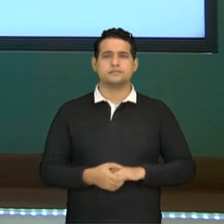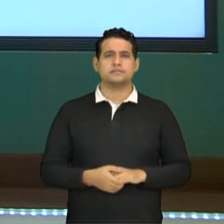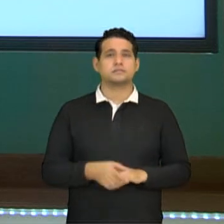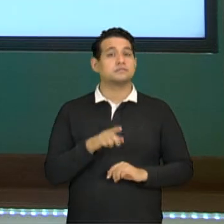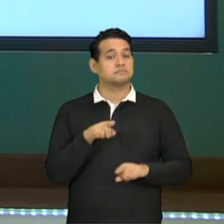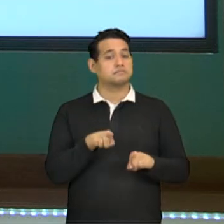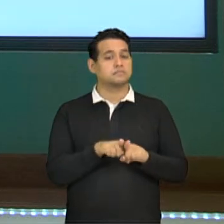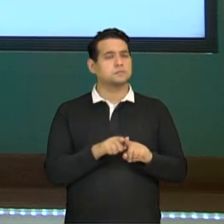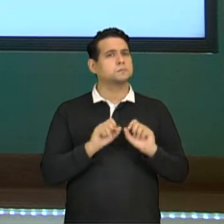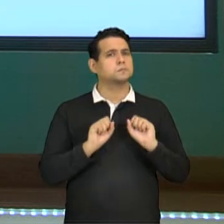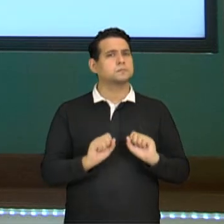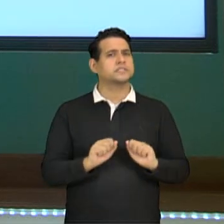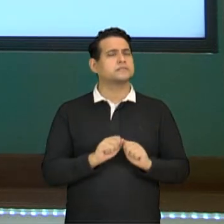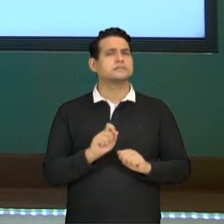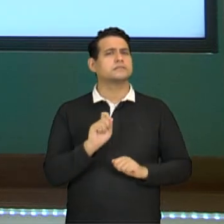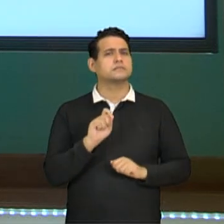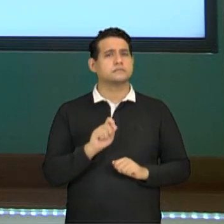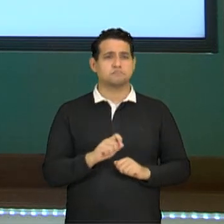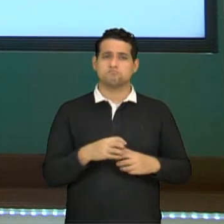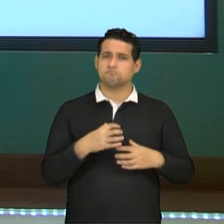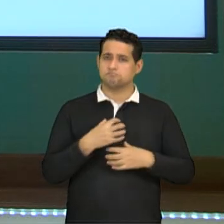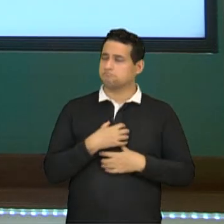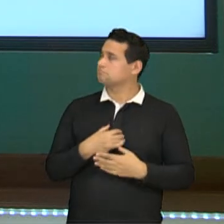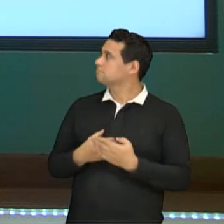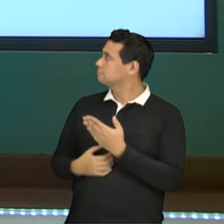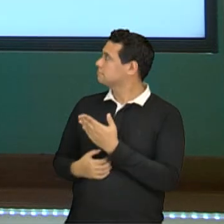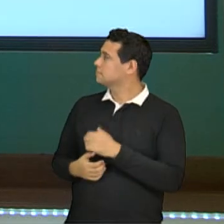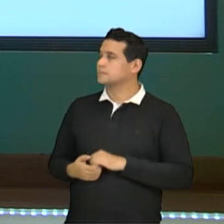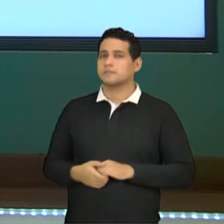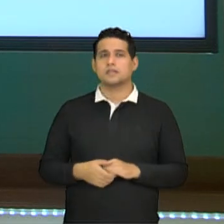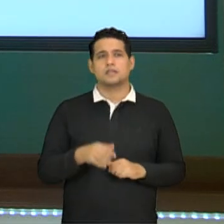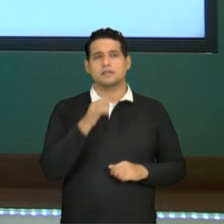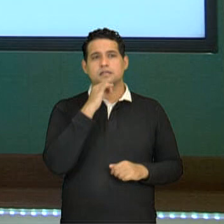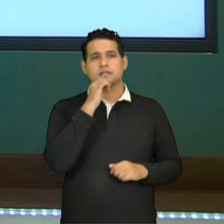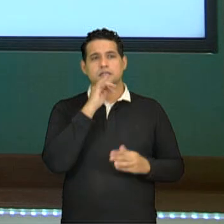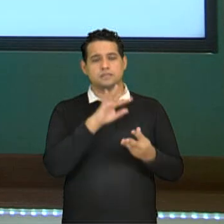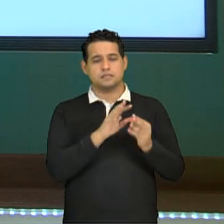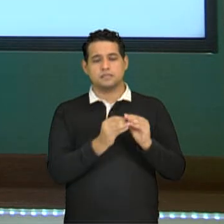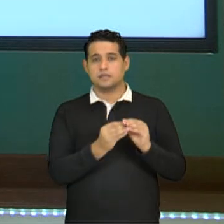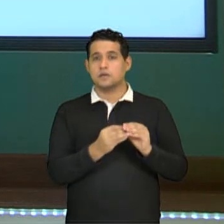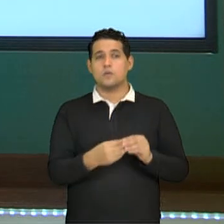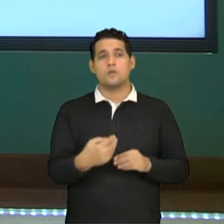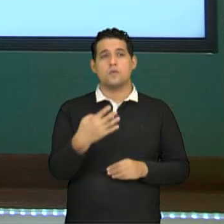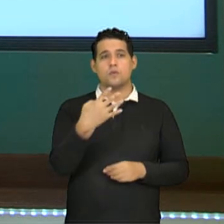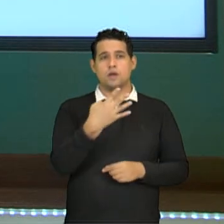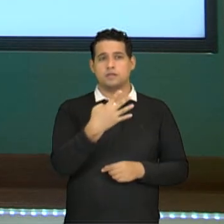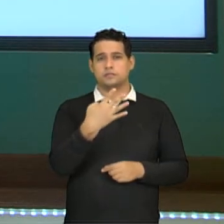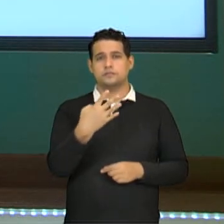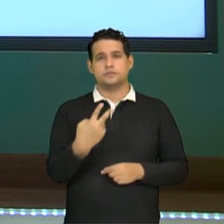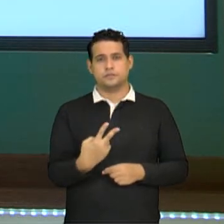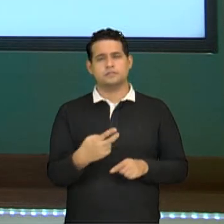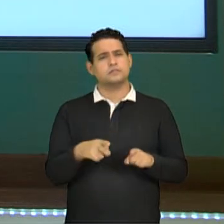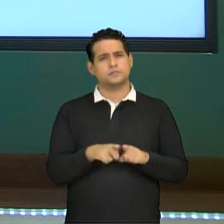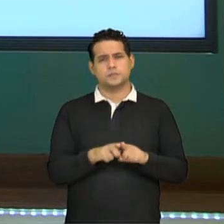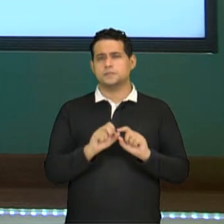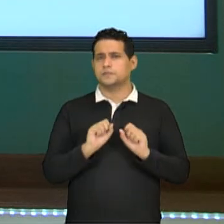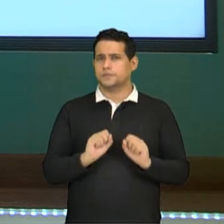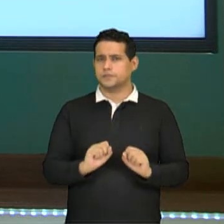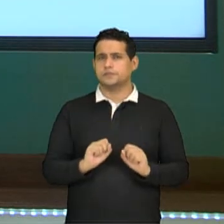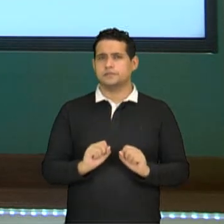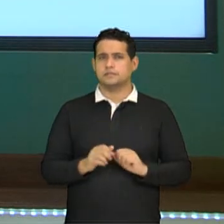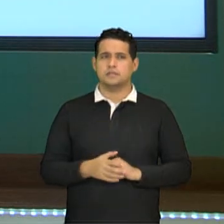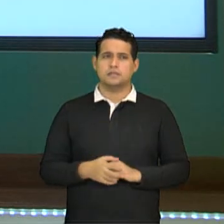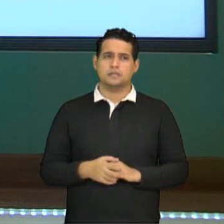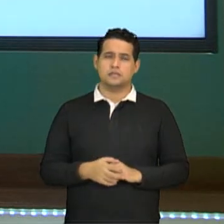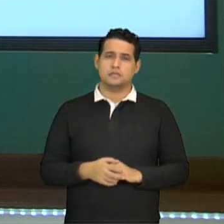Você também poderia fazer dessa forma. Ó. Você poderia ter simplificado 4 com o 2. Também